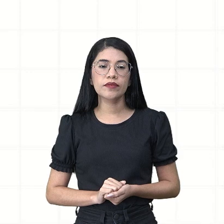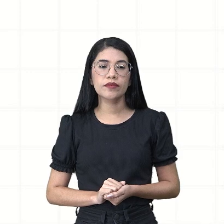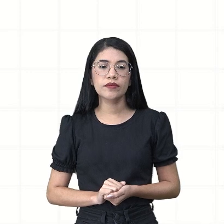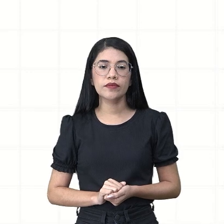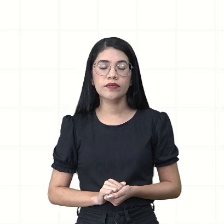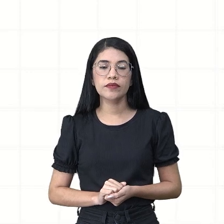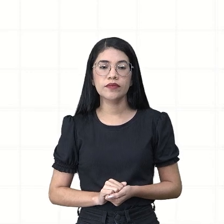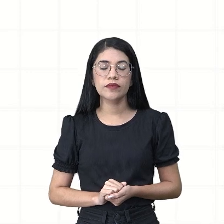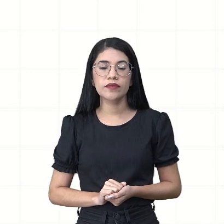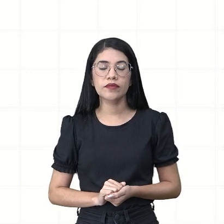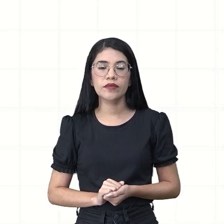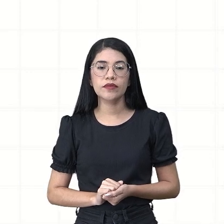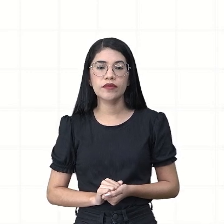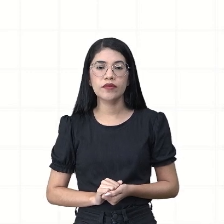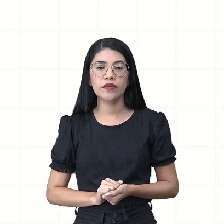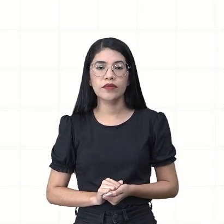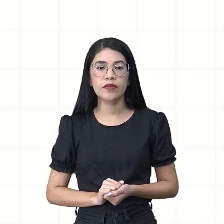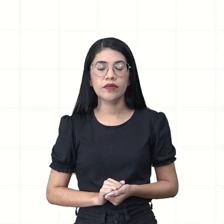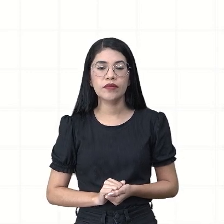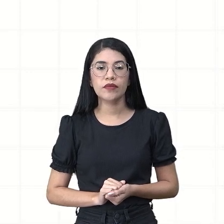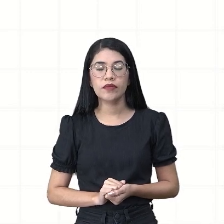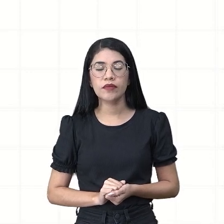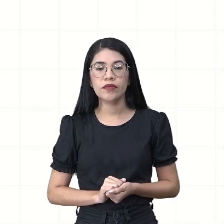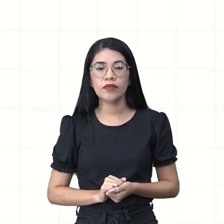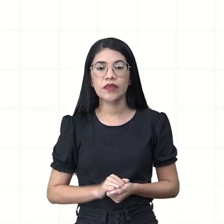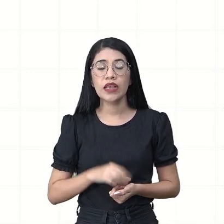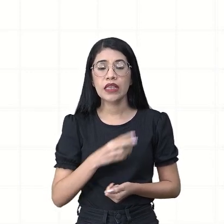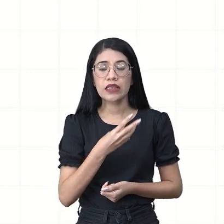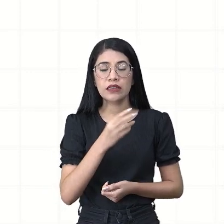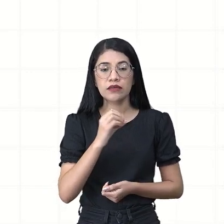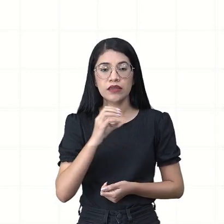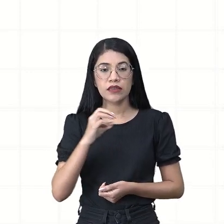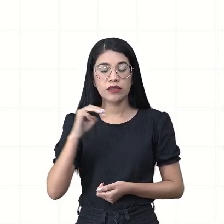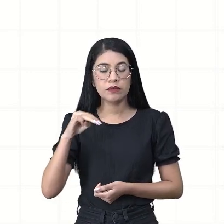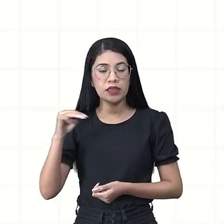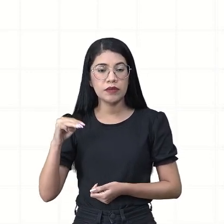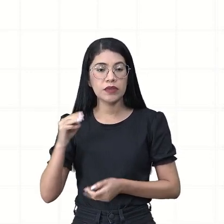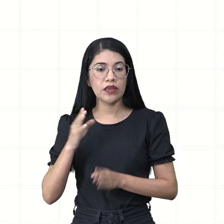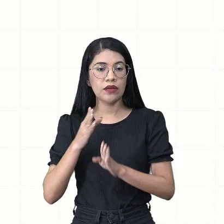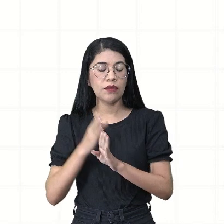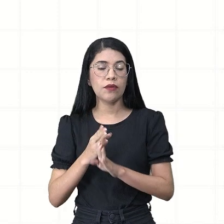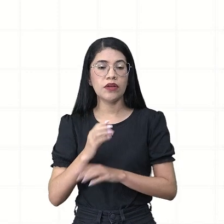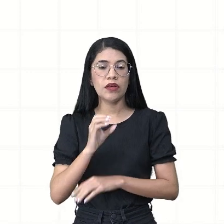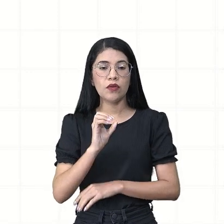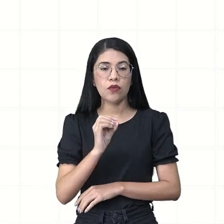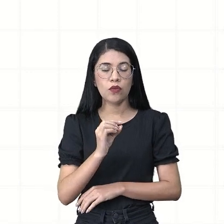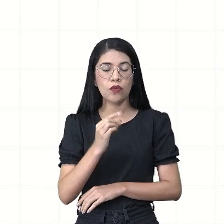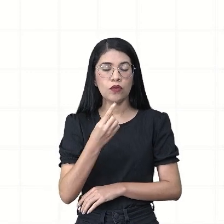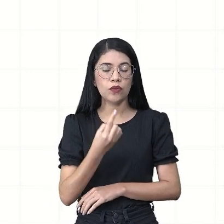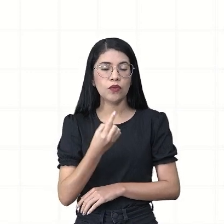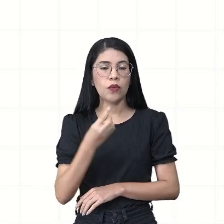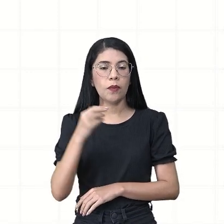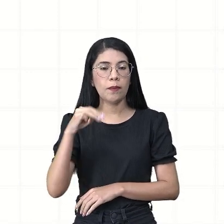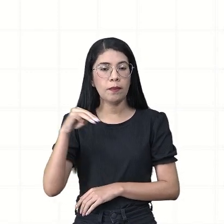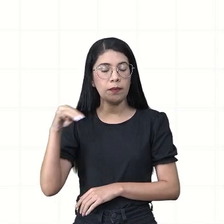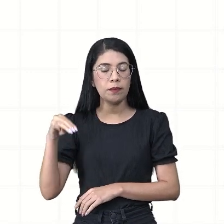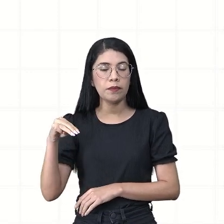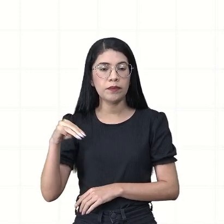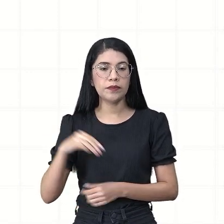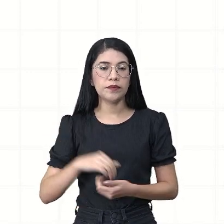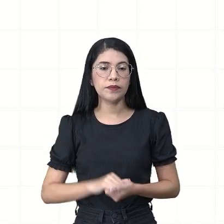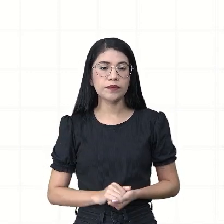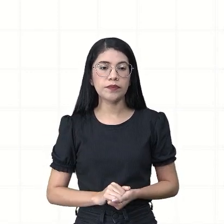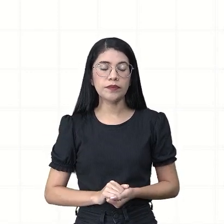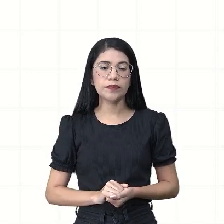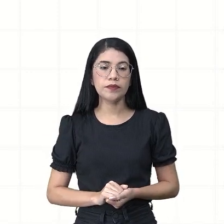caber aí em 300 milímetros 1 milésimo, né, que é a medida daqui de cima. Então,